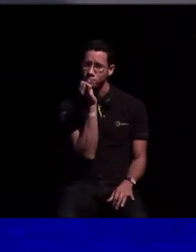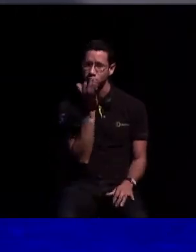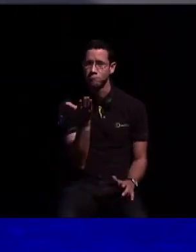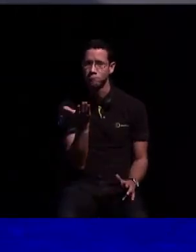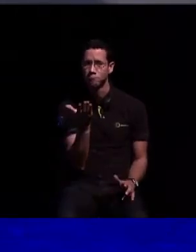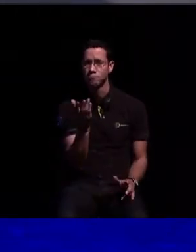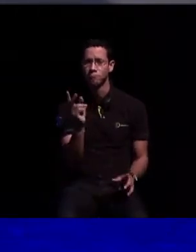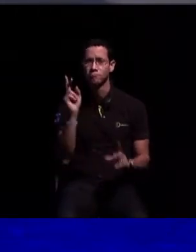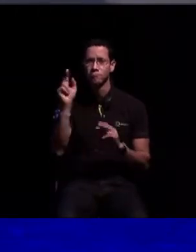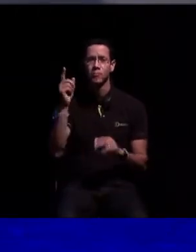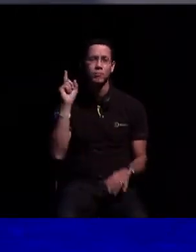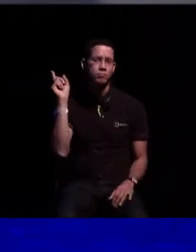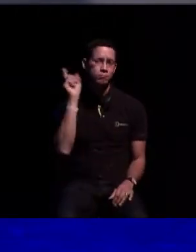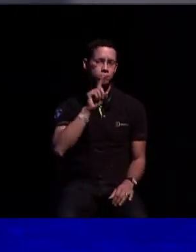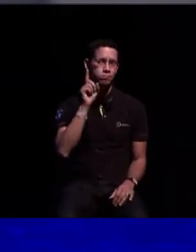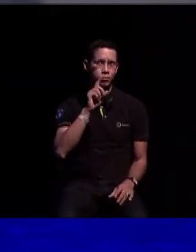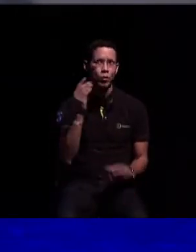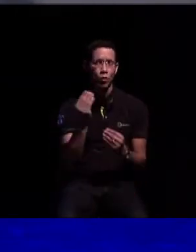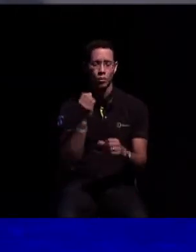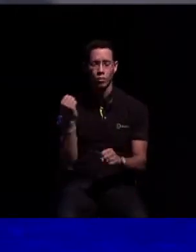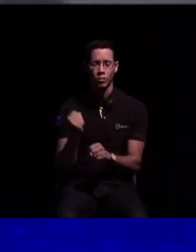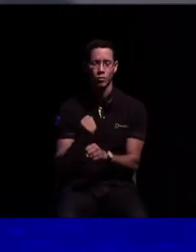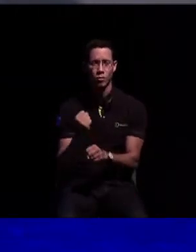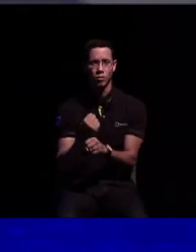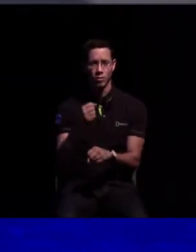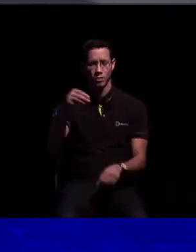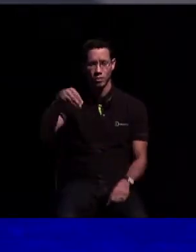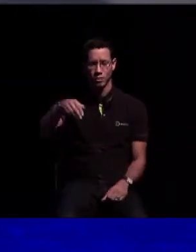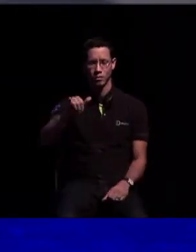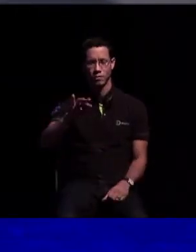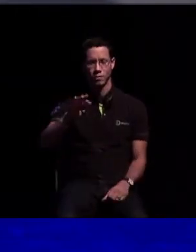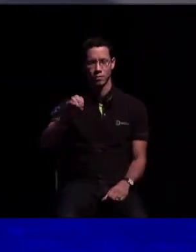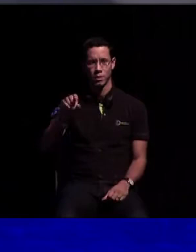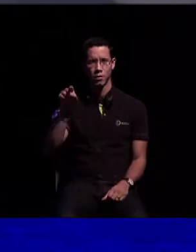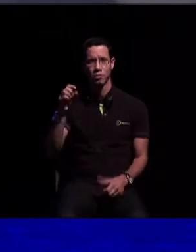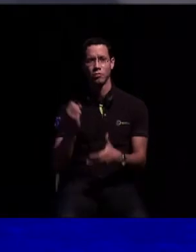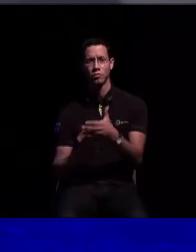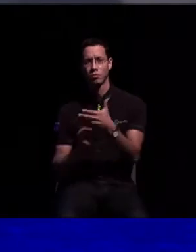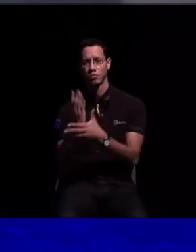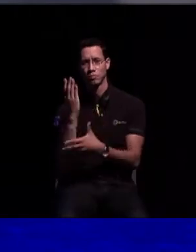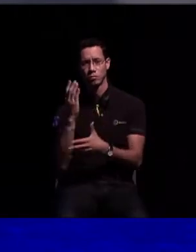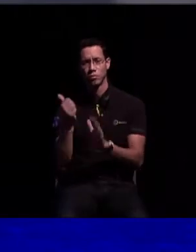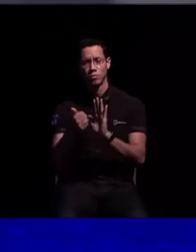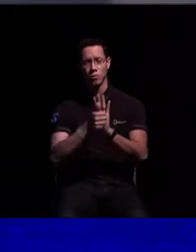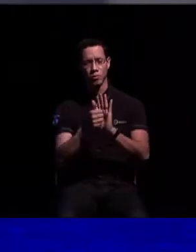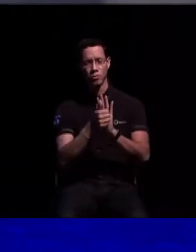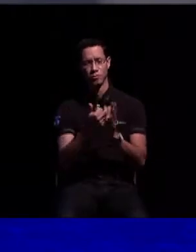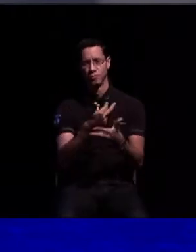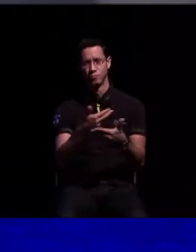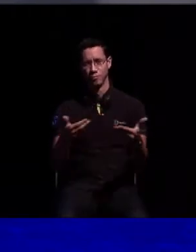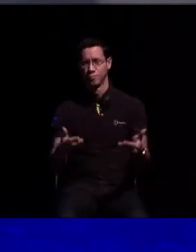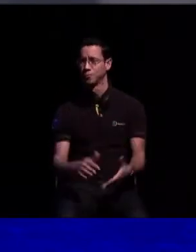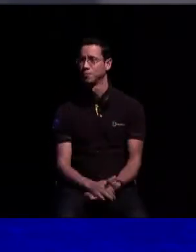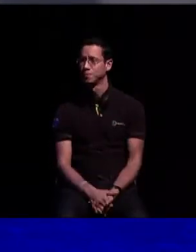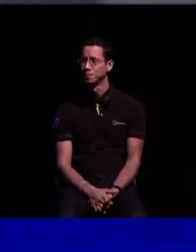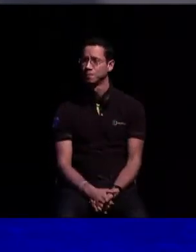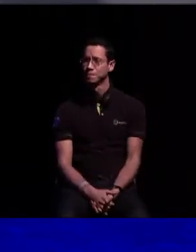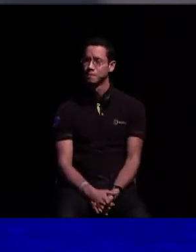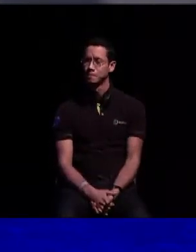Unidos construíram um mito, né, de que é um mito positivo, no caso, né, de